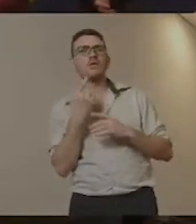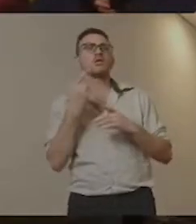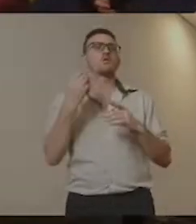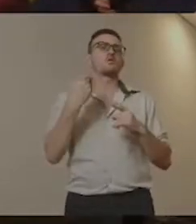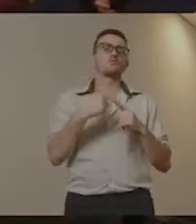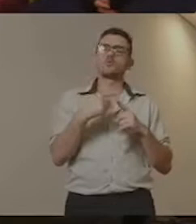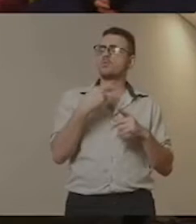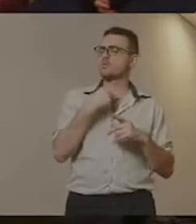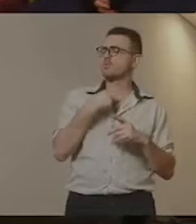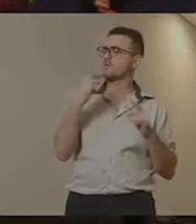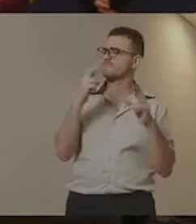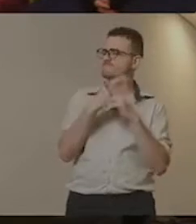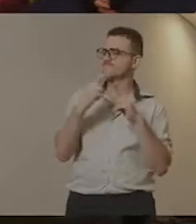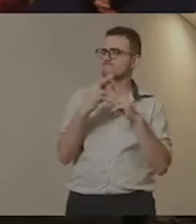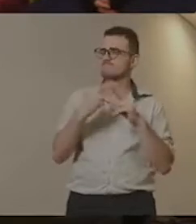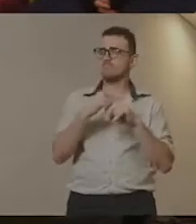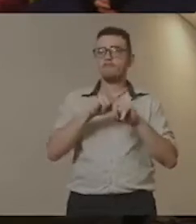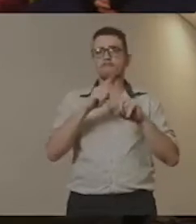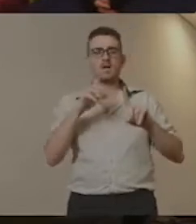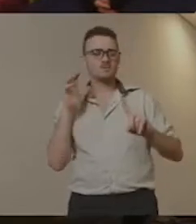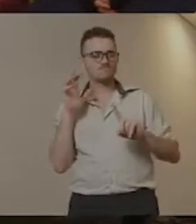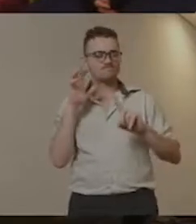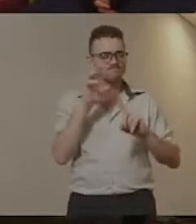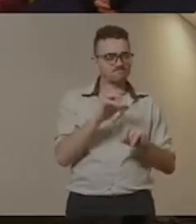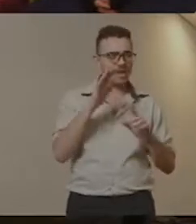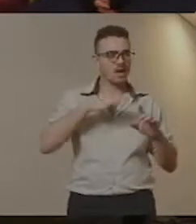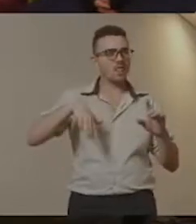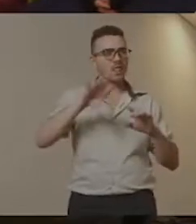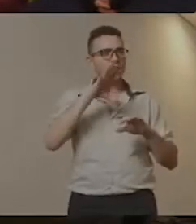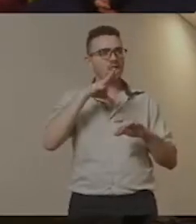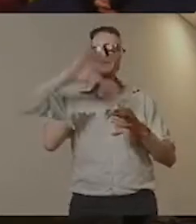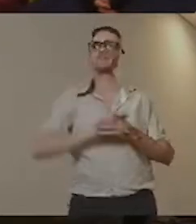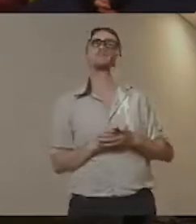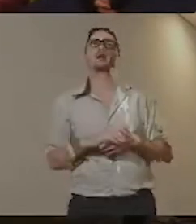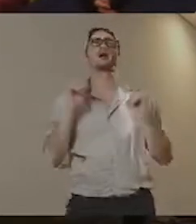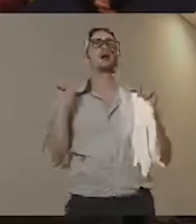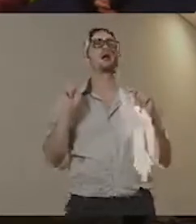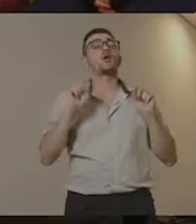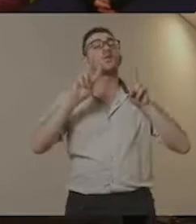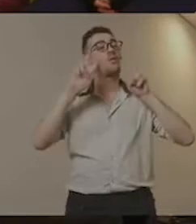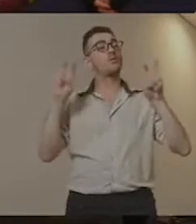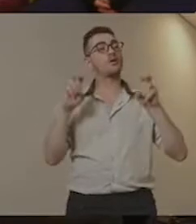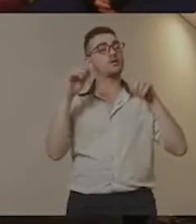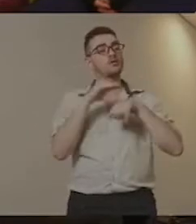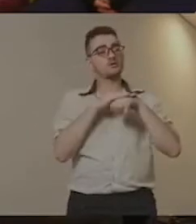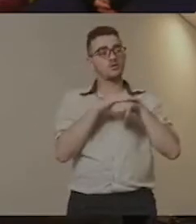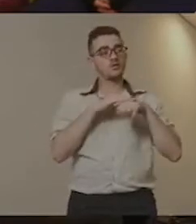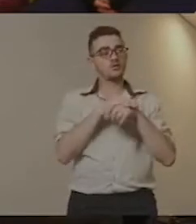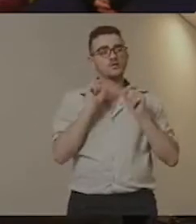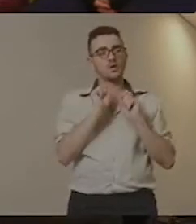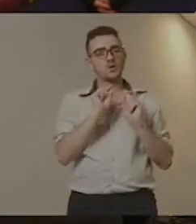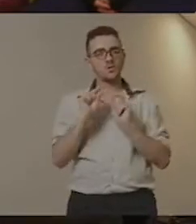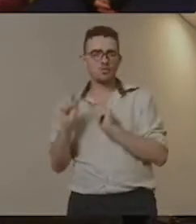certeza, foi maior do que no nosso mundo de adulto, né? E é sobre isso que a gente vai conversar um pouquinho, tá? Então, eu queria